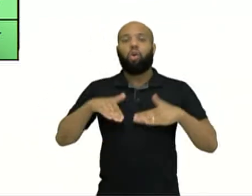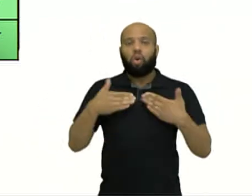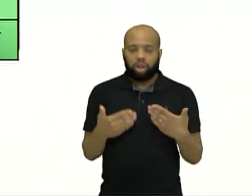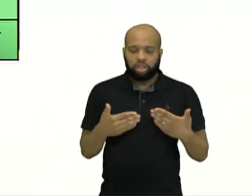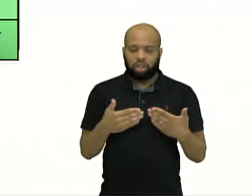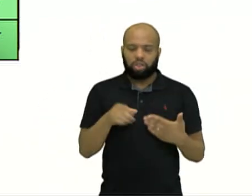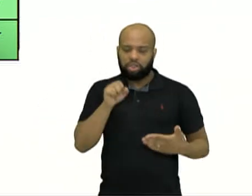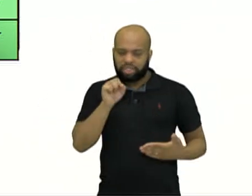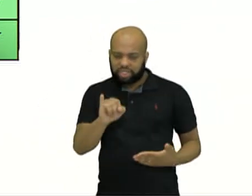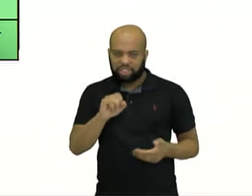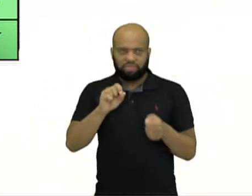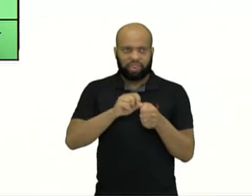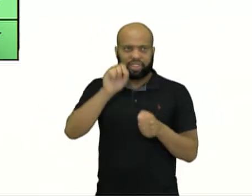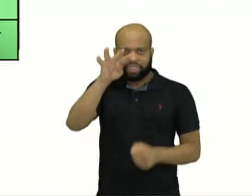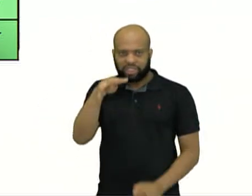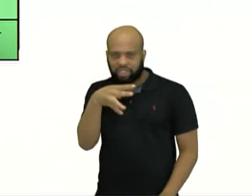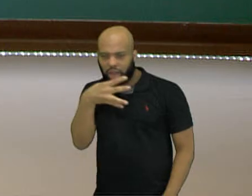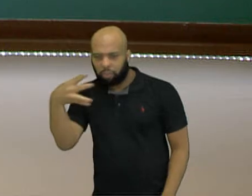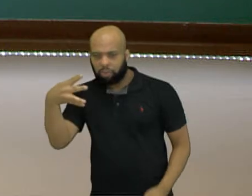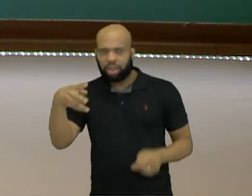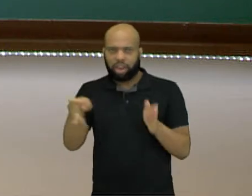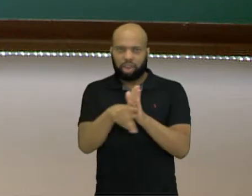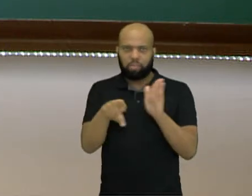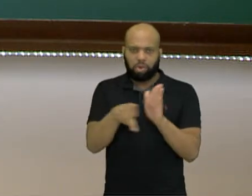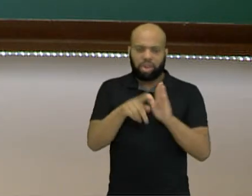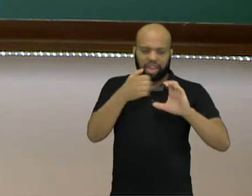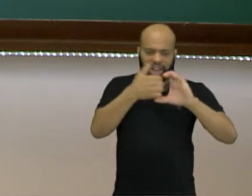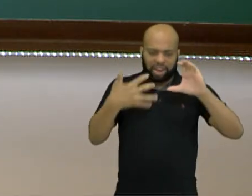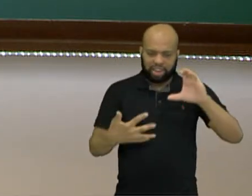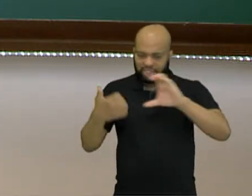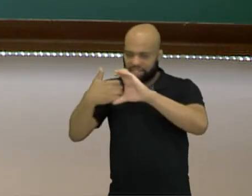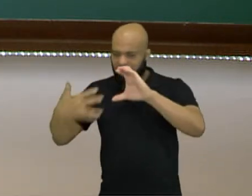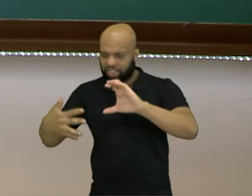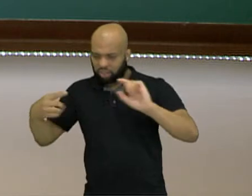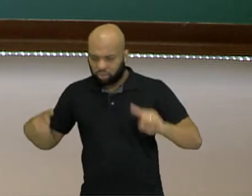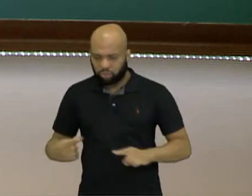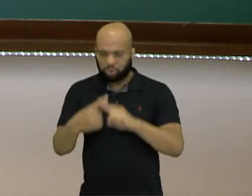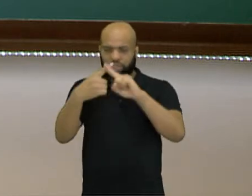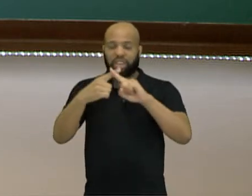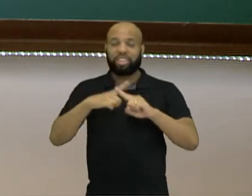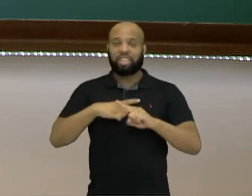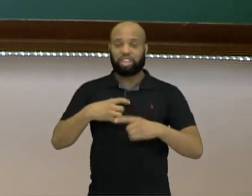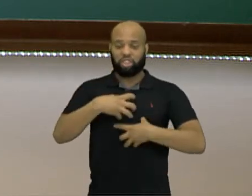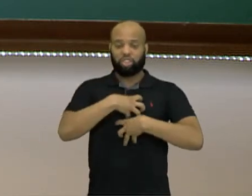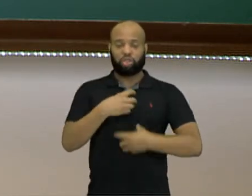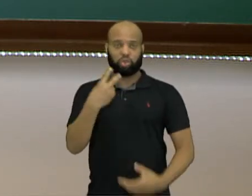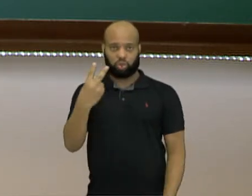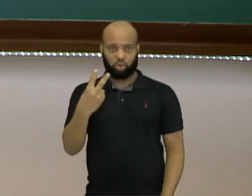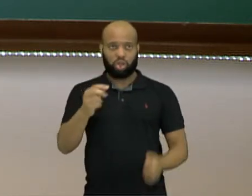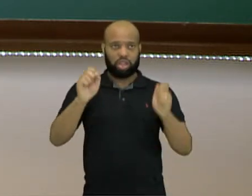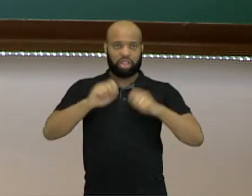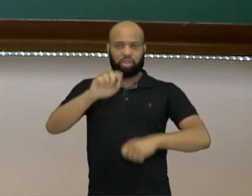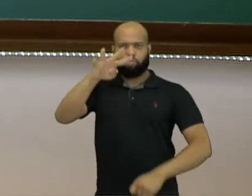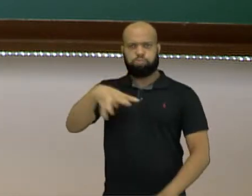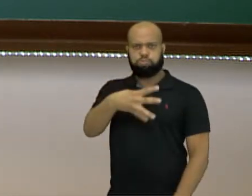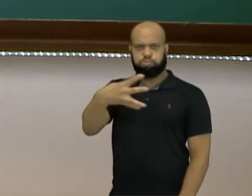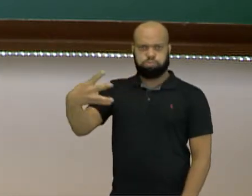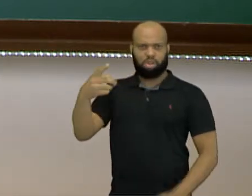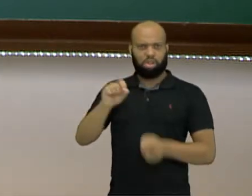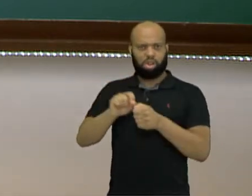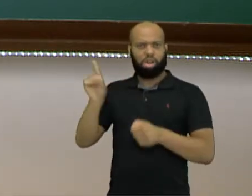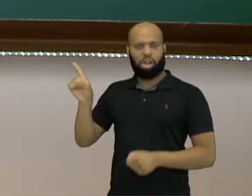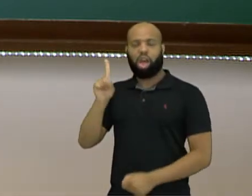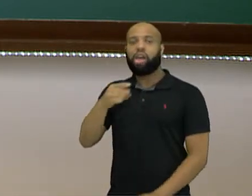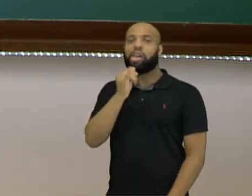fazer o cruzamento, a gente pode fazer de duas maneiras. A gente pode fazer um quadrado de Pinet grandão, como está o exemplo aqui. Ó. Então,